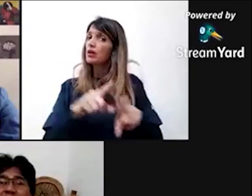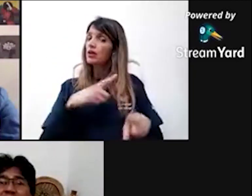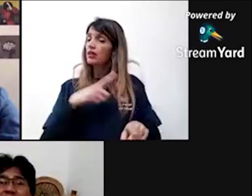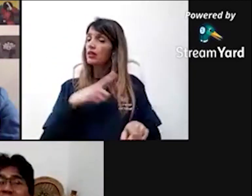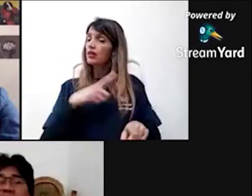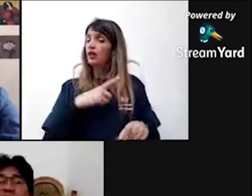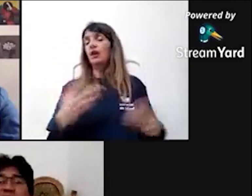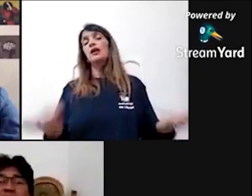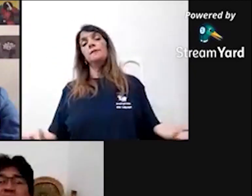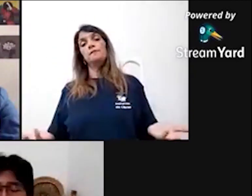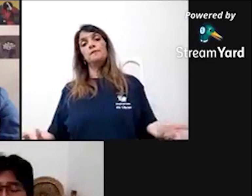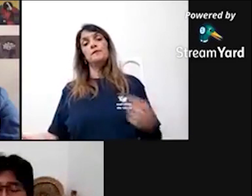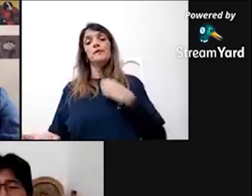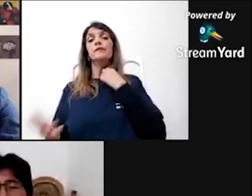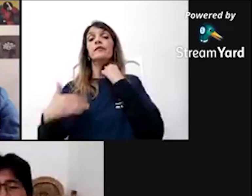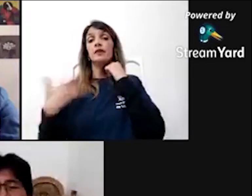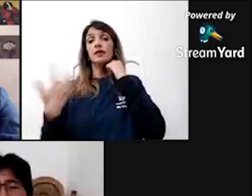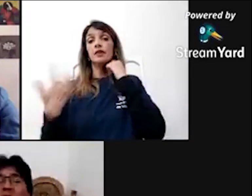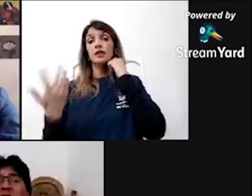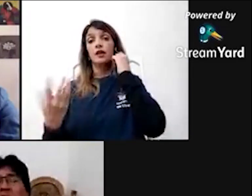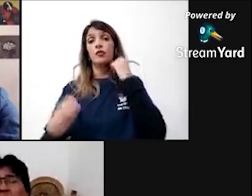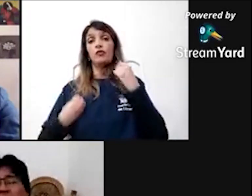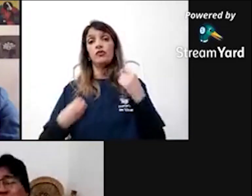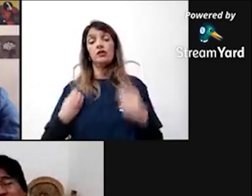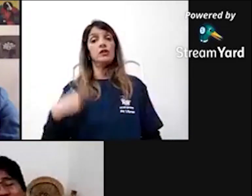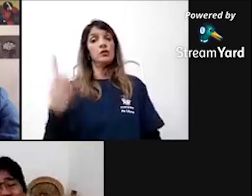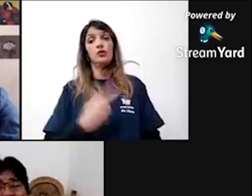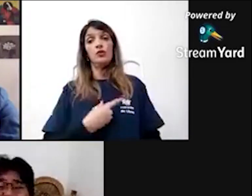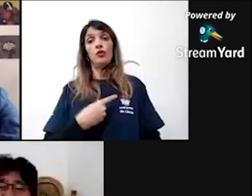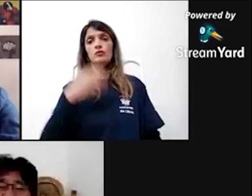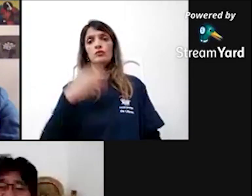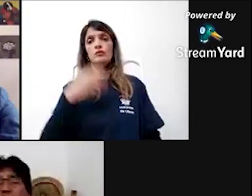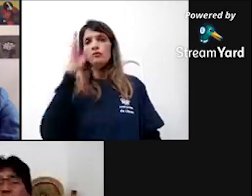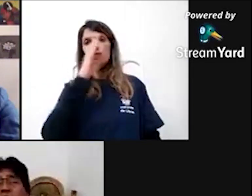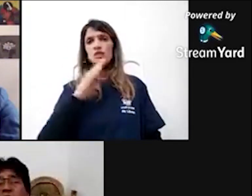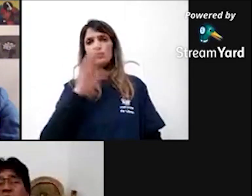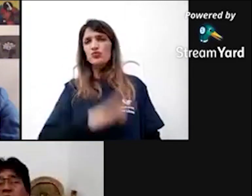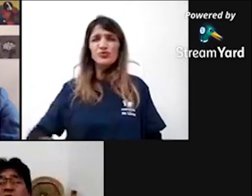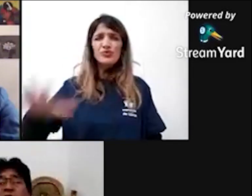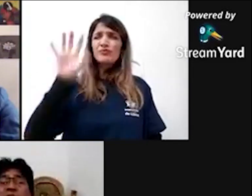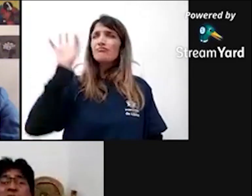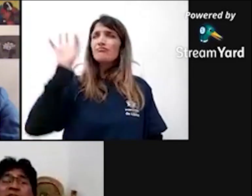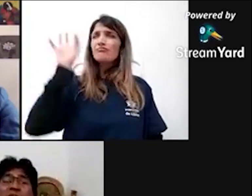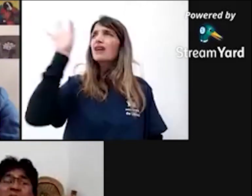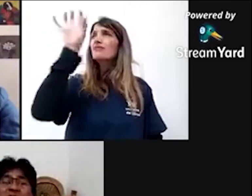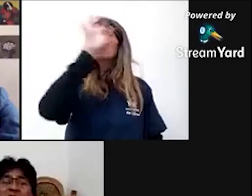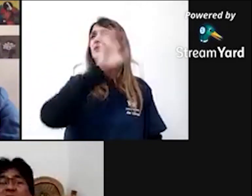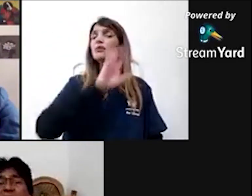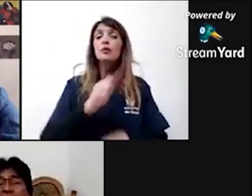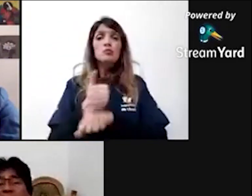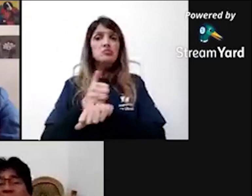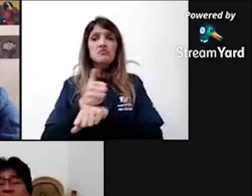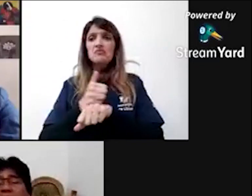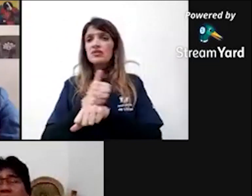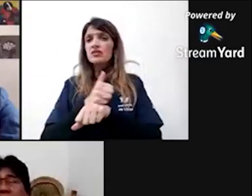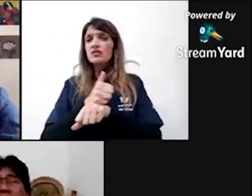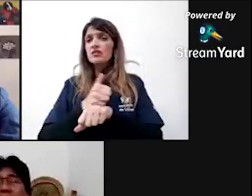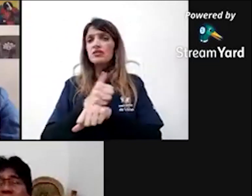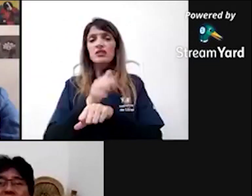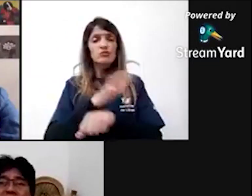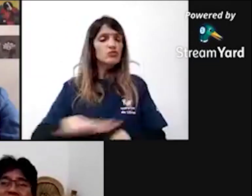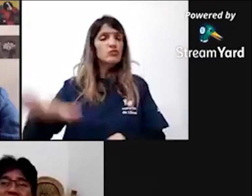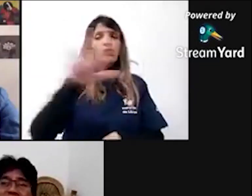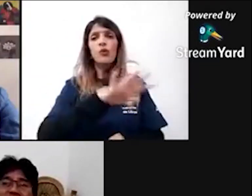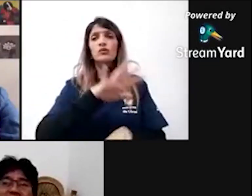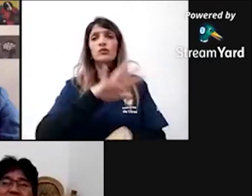estamos presente em todo o território nacional, nas cidades, nas diversas profissões, estamos no meio da sociedade. O que queremos